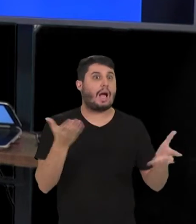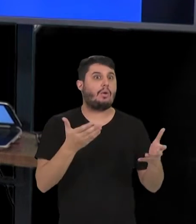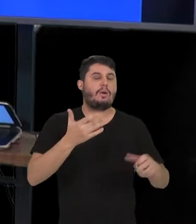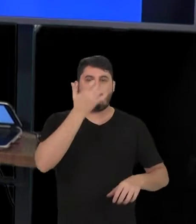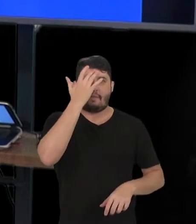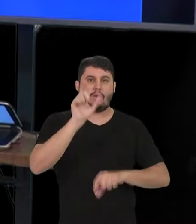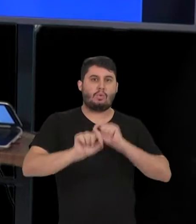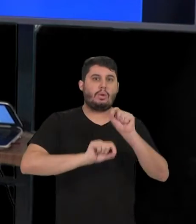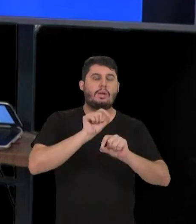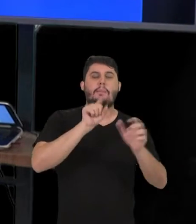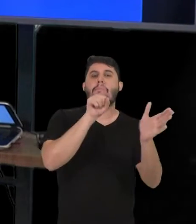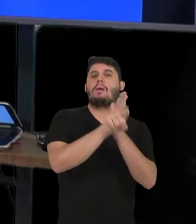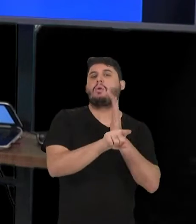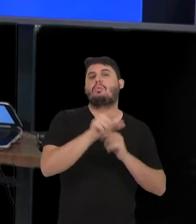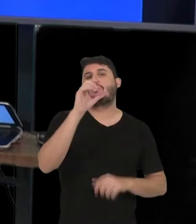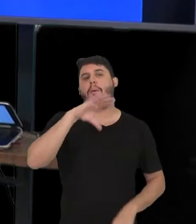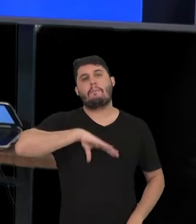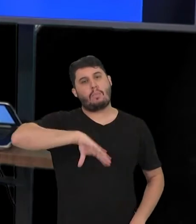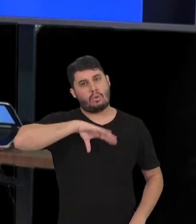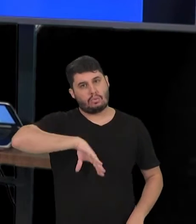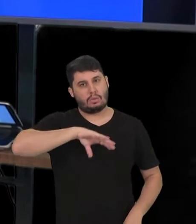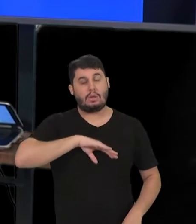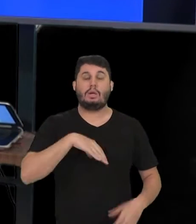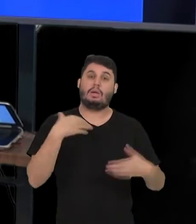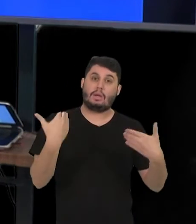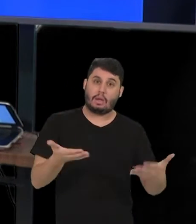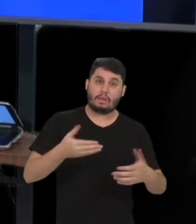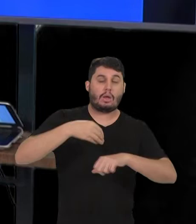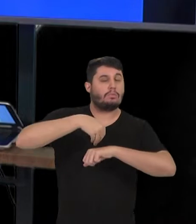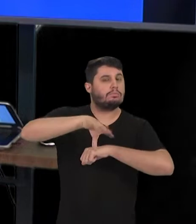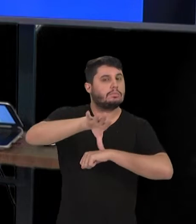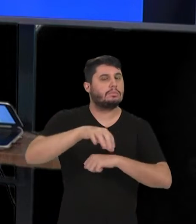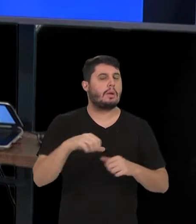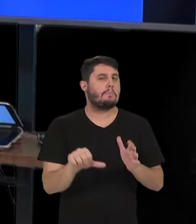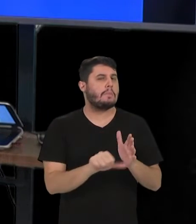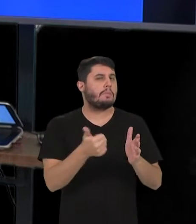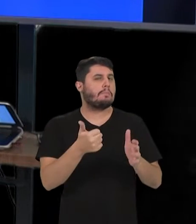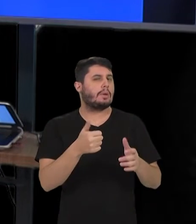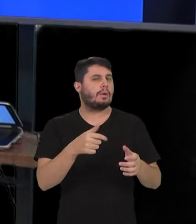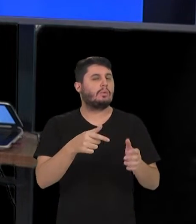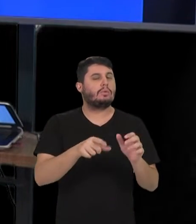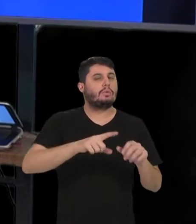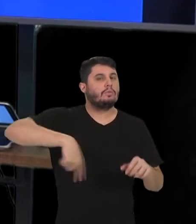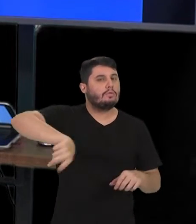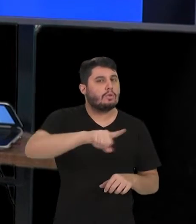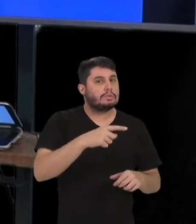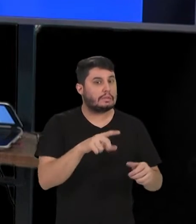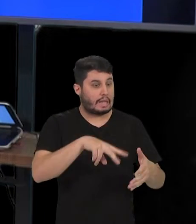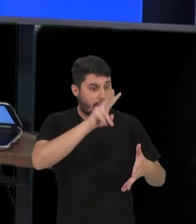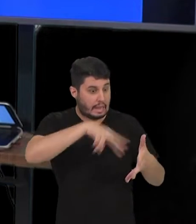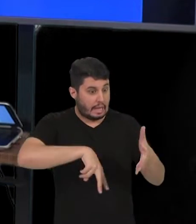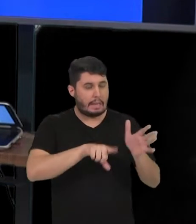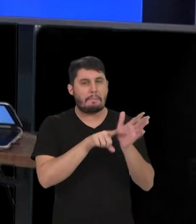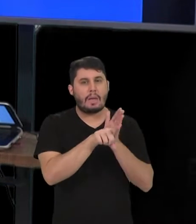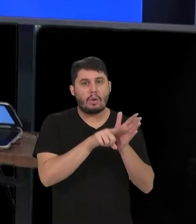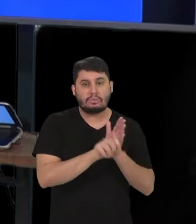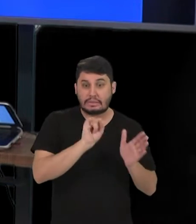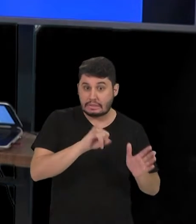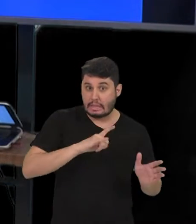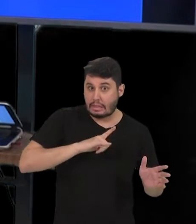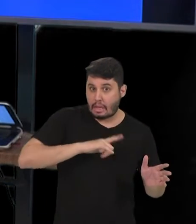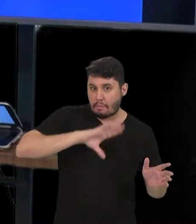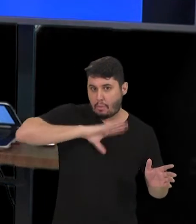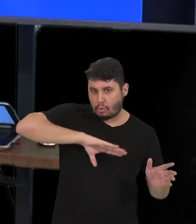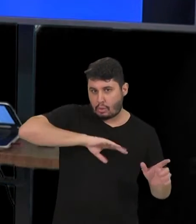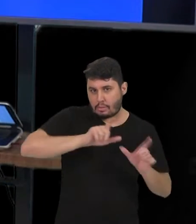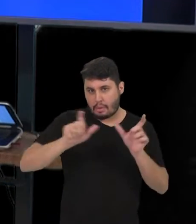em português. Então a primeira estratégia que eu orientaria é que você, antes de ler o texto, você lesse as perguntas. Porque as perguntas vão estar em